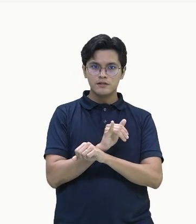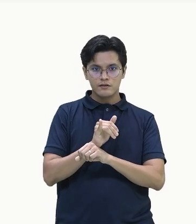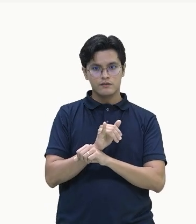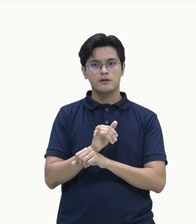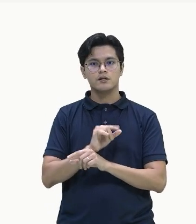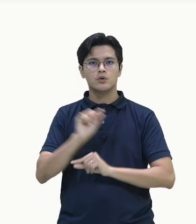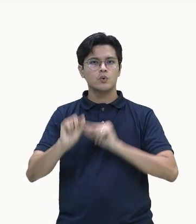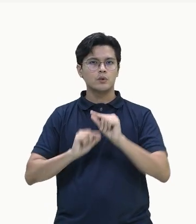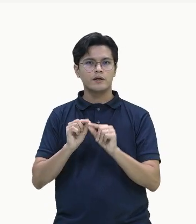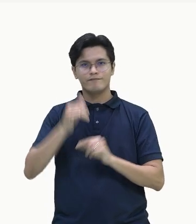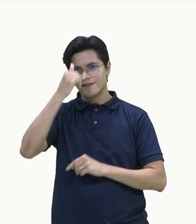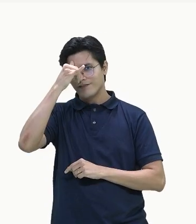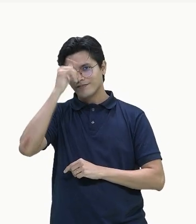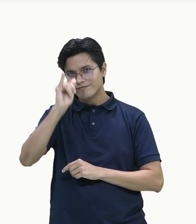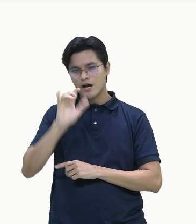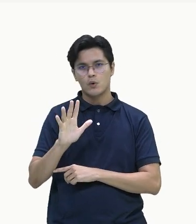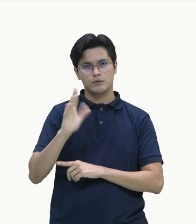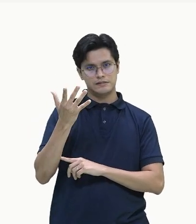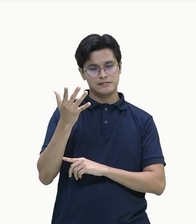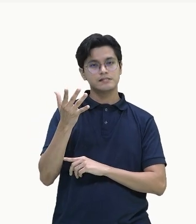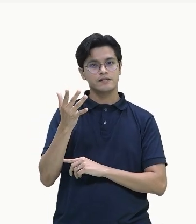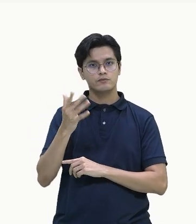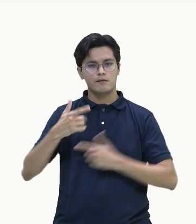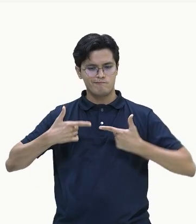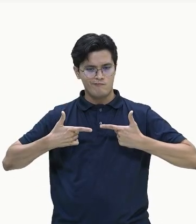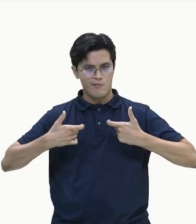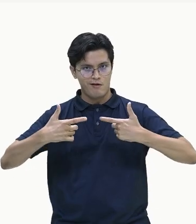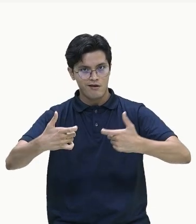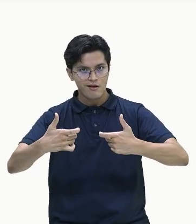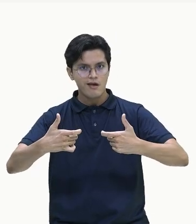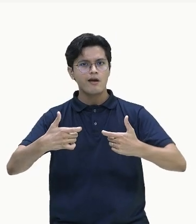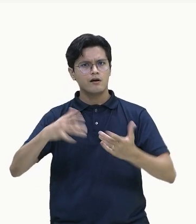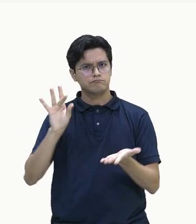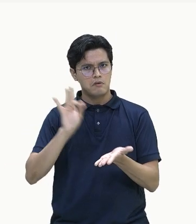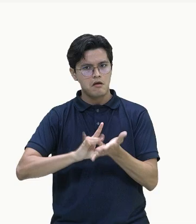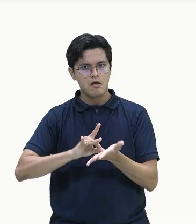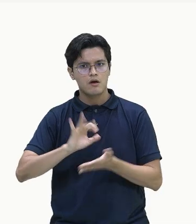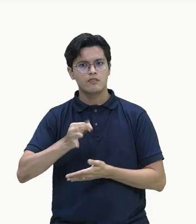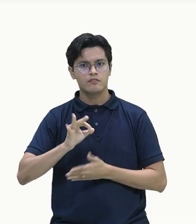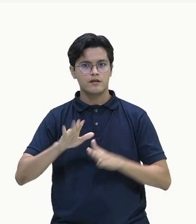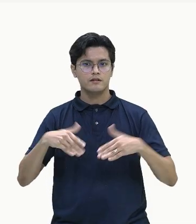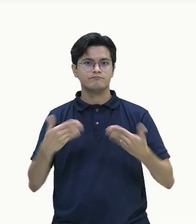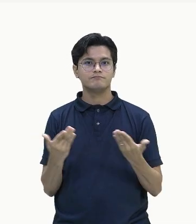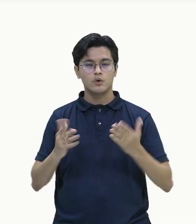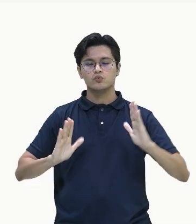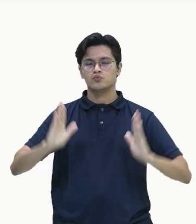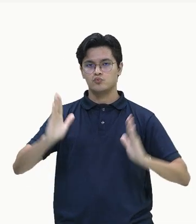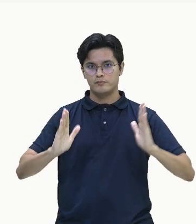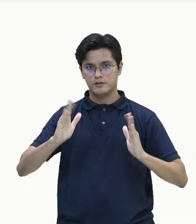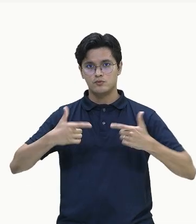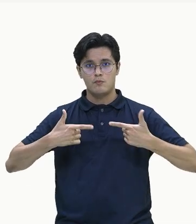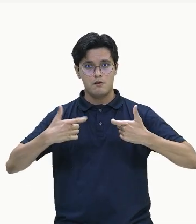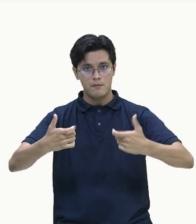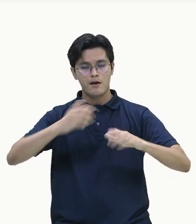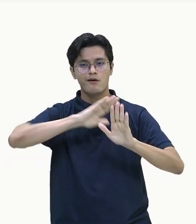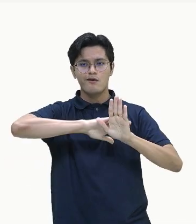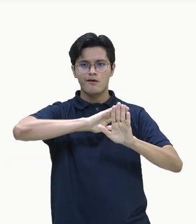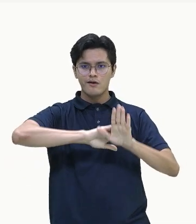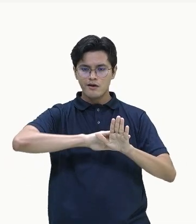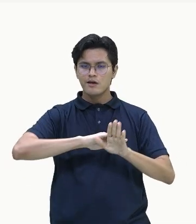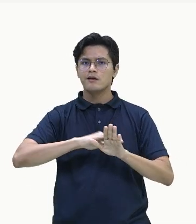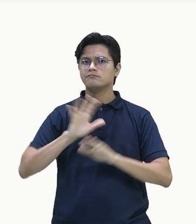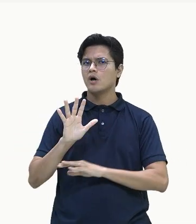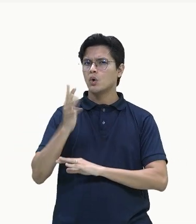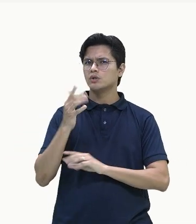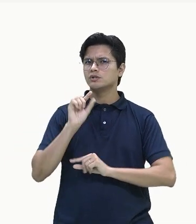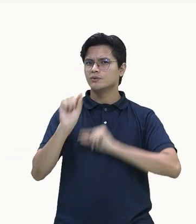mais direta. O medo de um ataque nuclear era constante. Durante toda a Guerra Fria ficou essa coisa